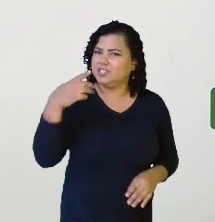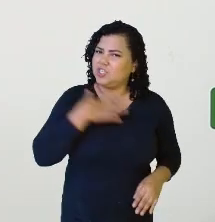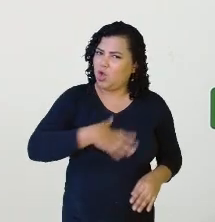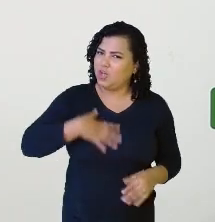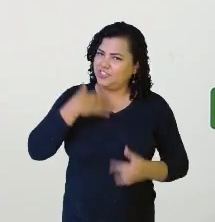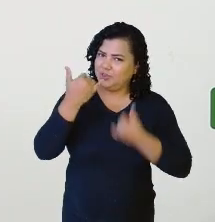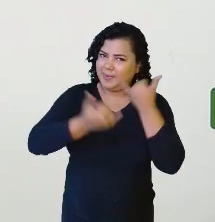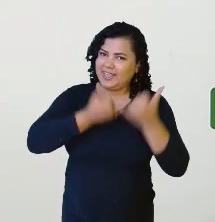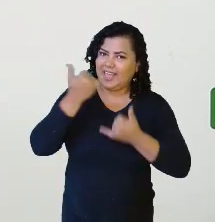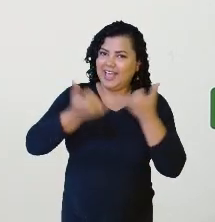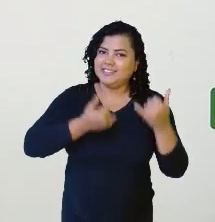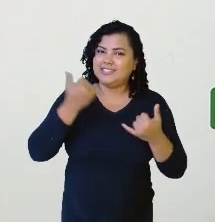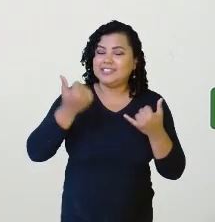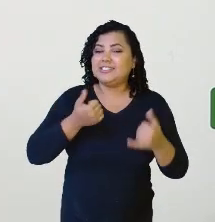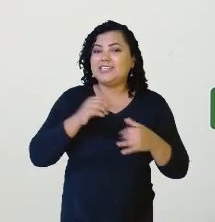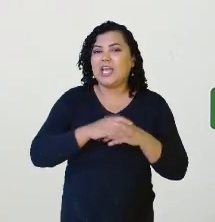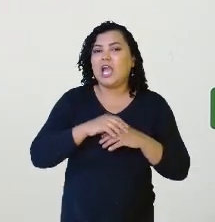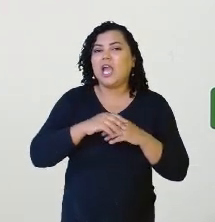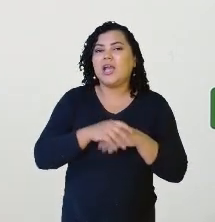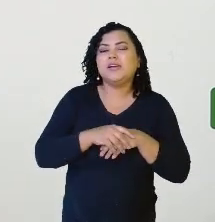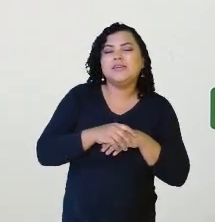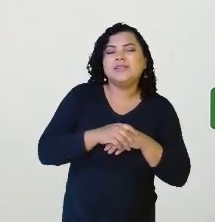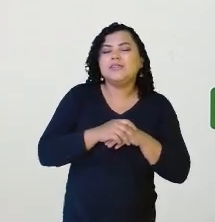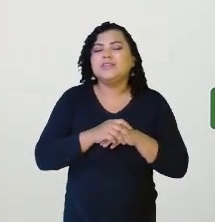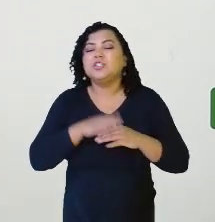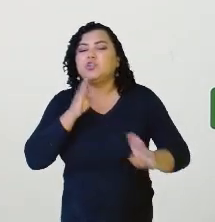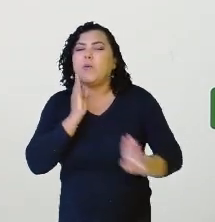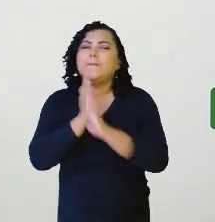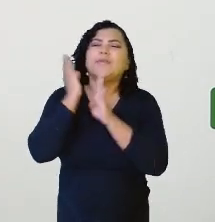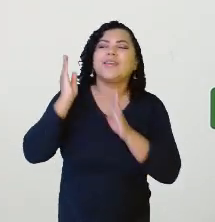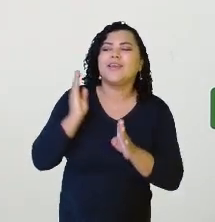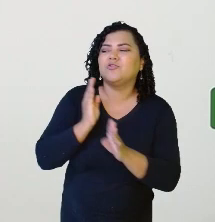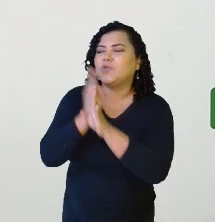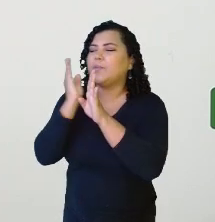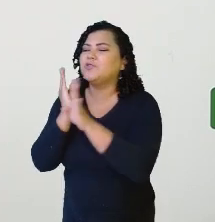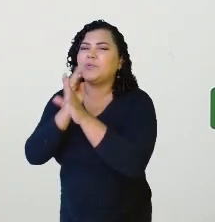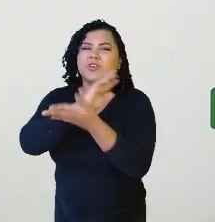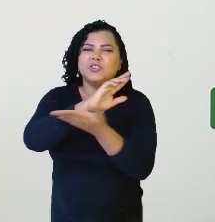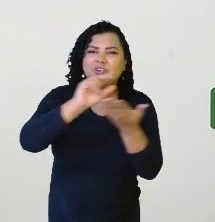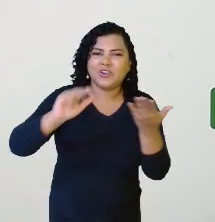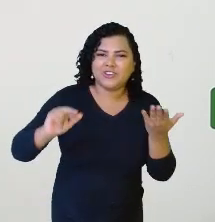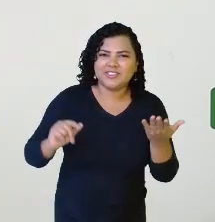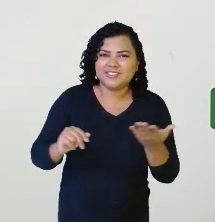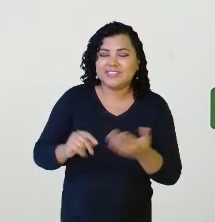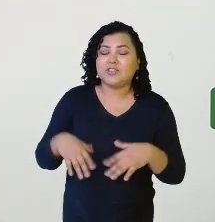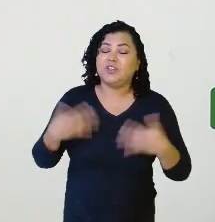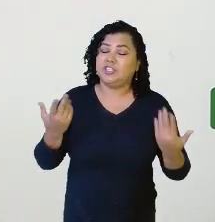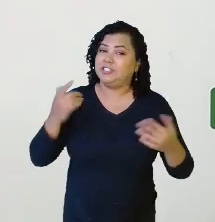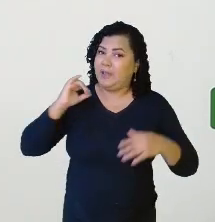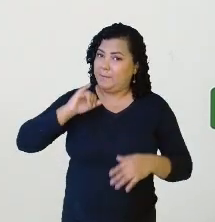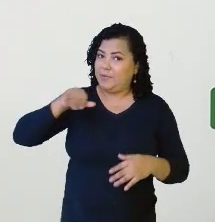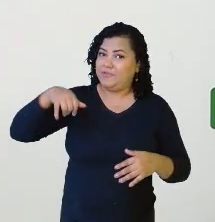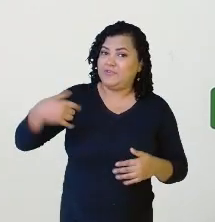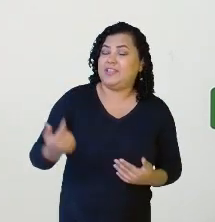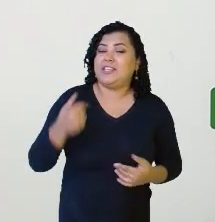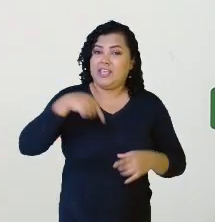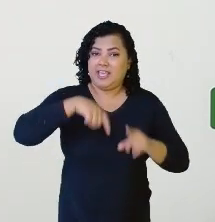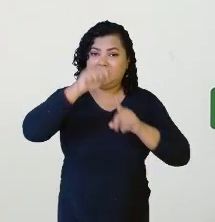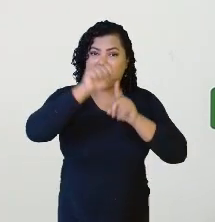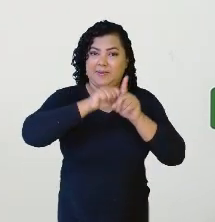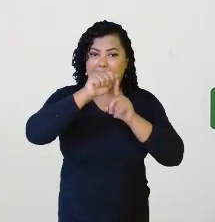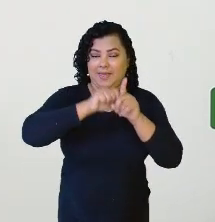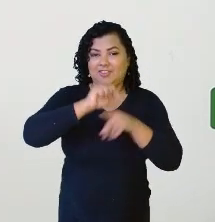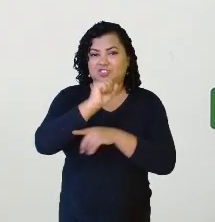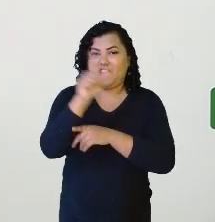Quero saber aí, quem de vocês gosta de o que é o que é? A gente aproveita que está no mês do folclore, né, o mês de agosto, e